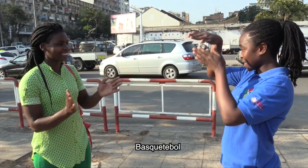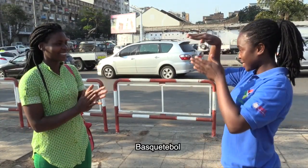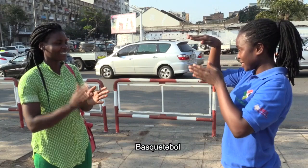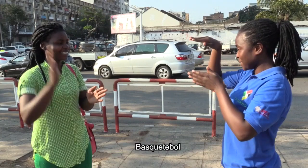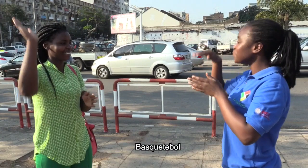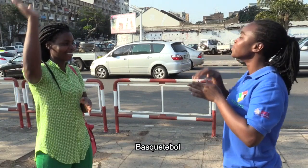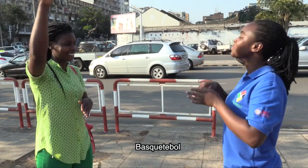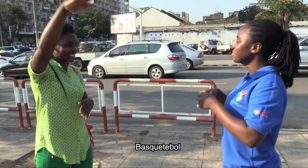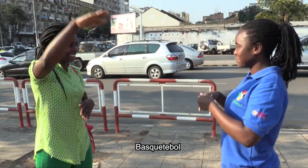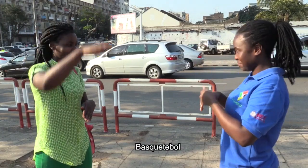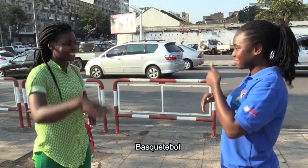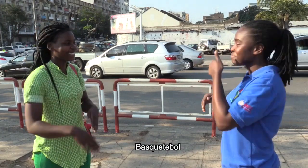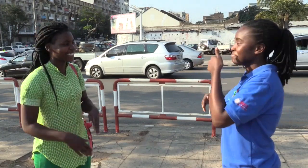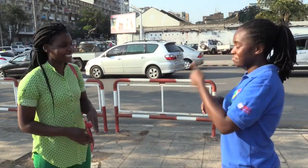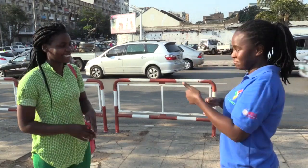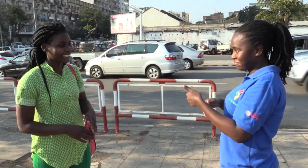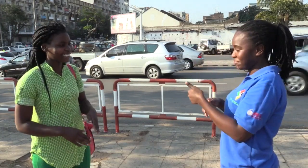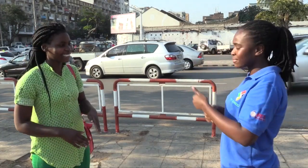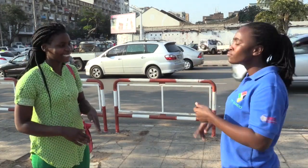BASQUETEBOL